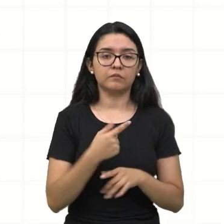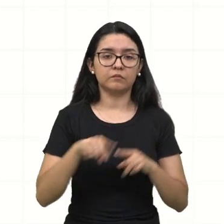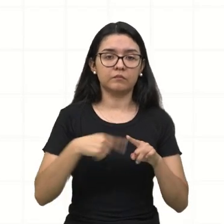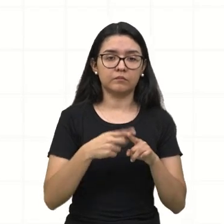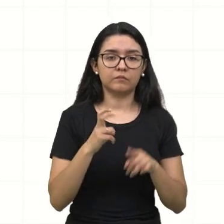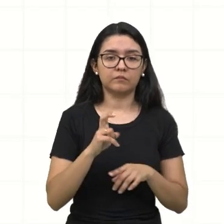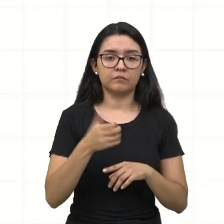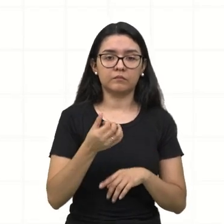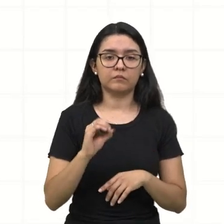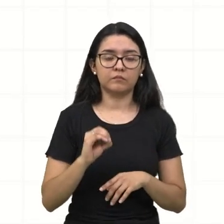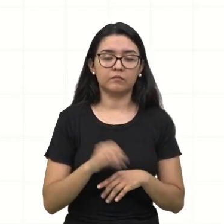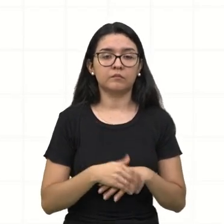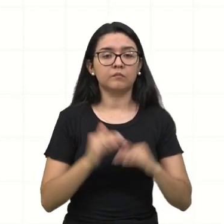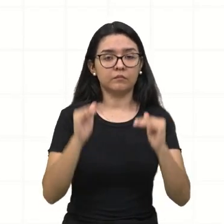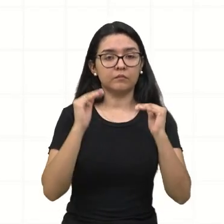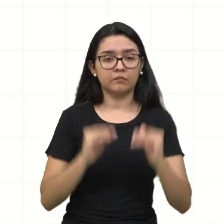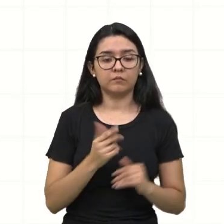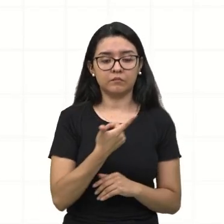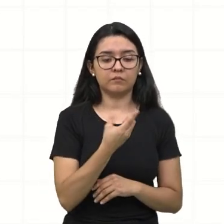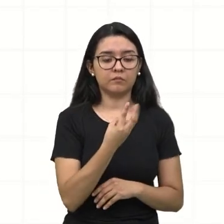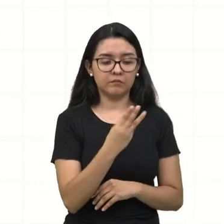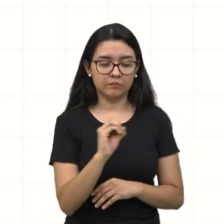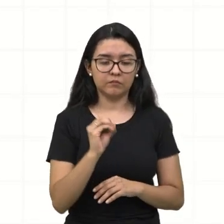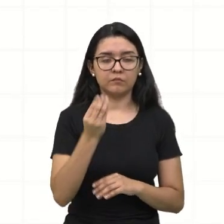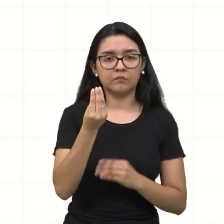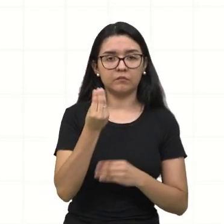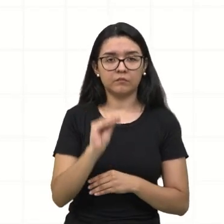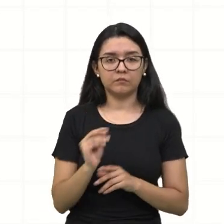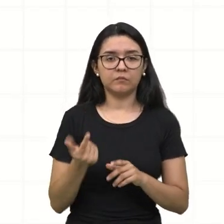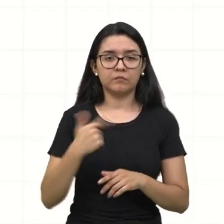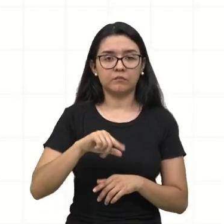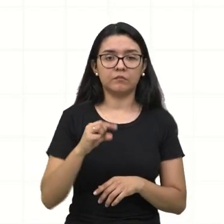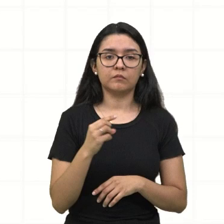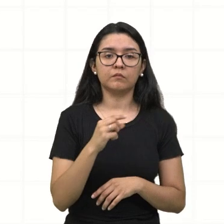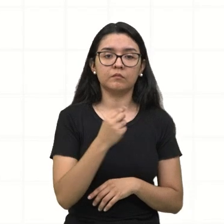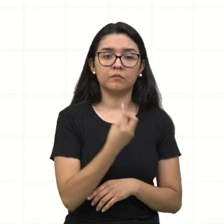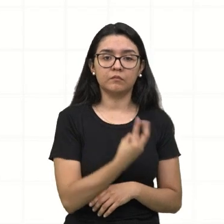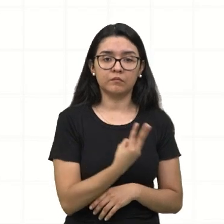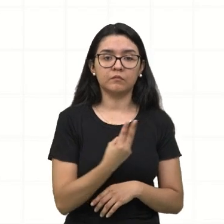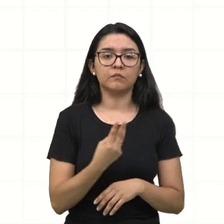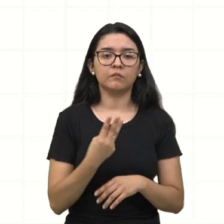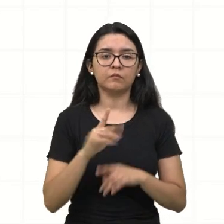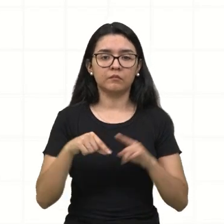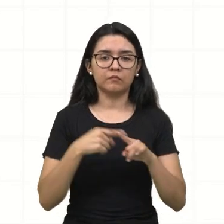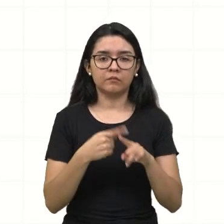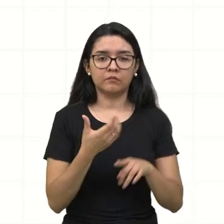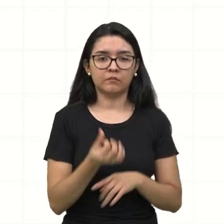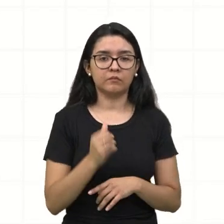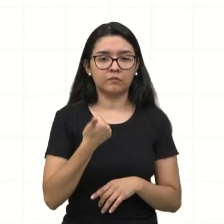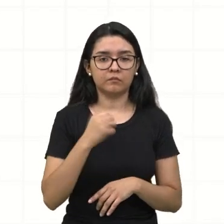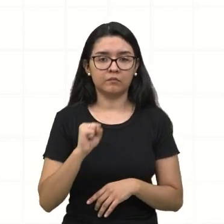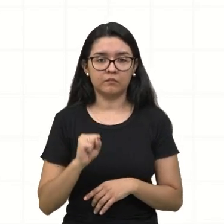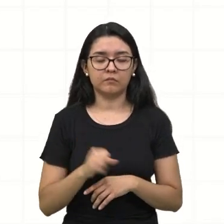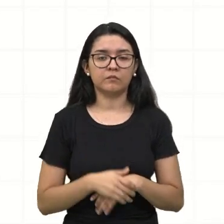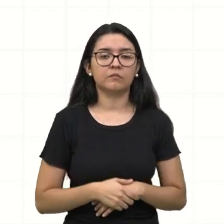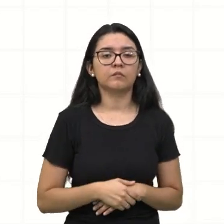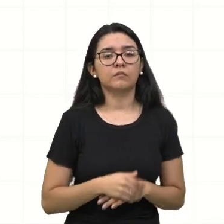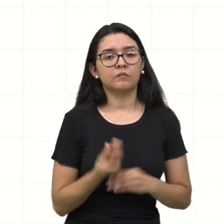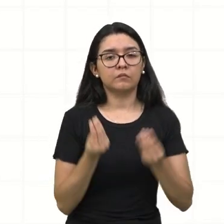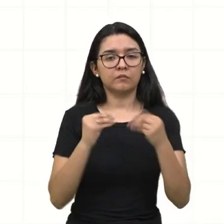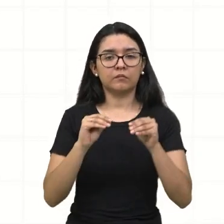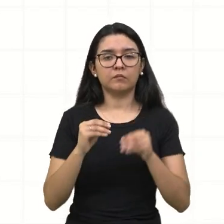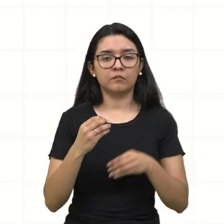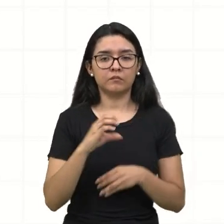vamos repetir o 30 aqui. Agora eu multiplico 3 vezes 6, 18. E acrescento os zeros.